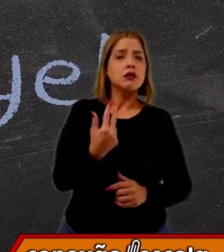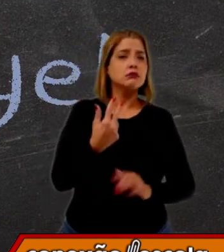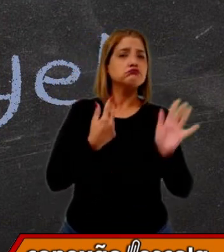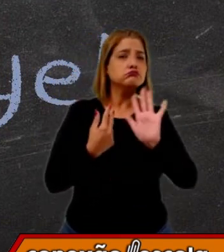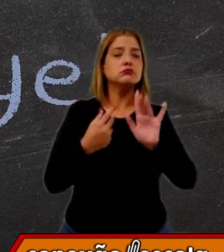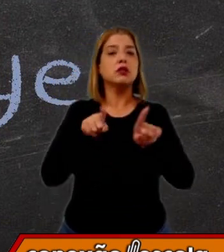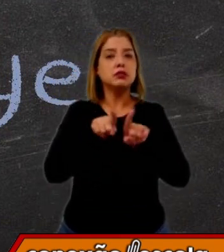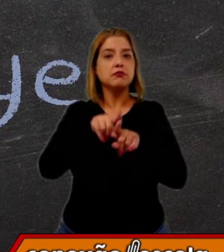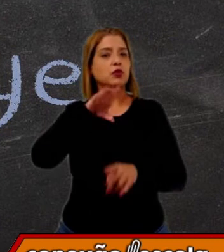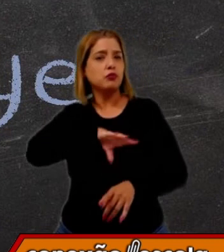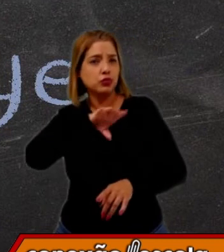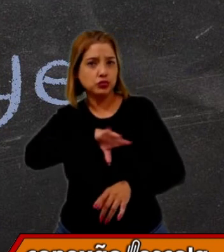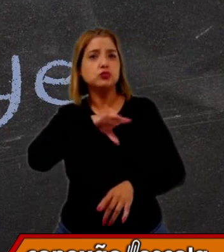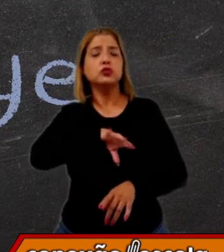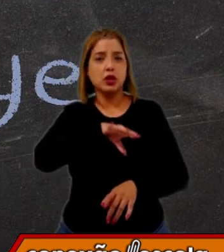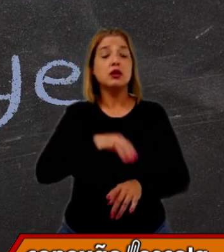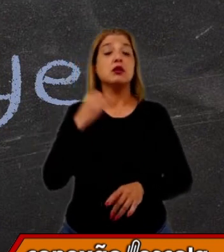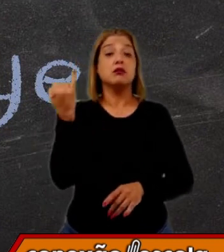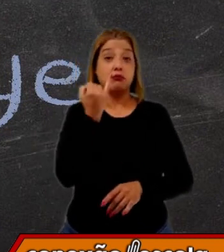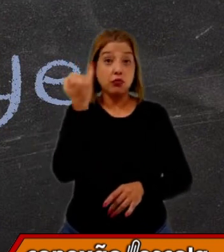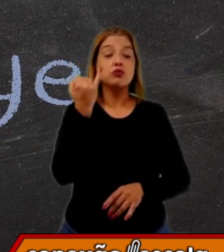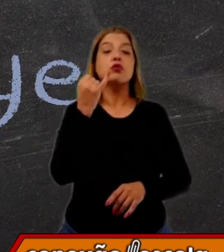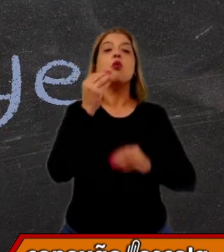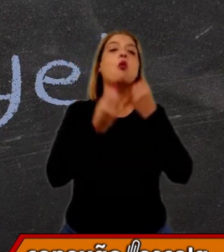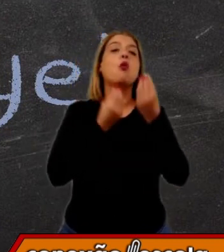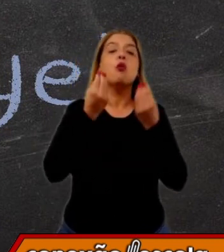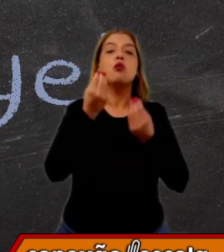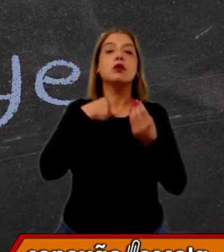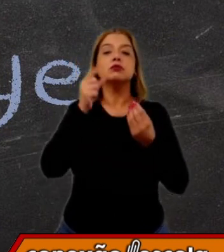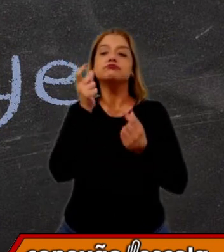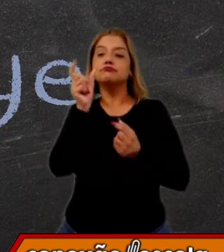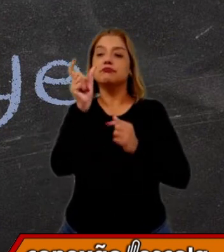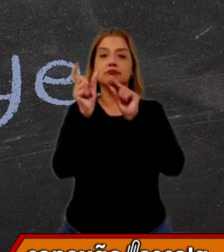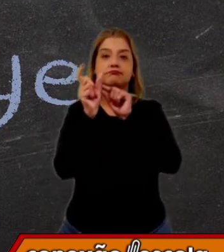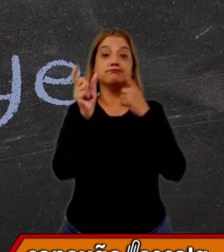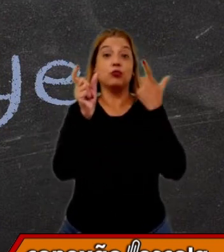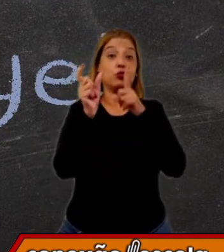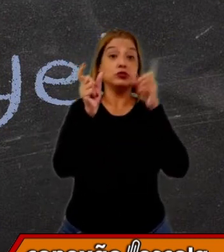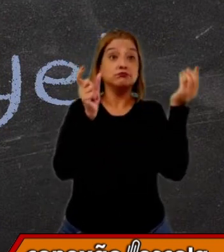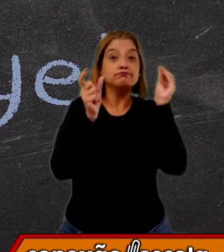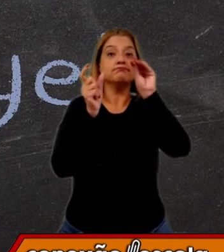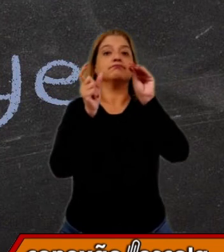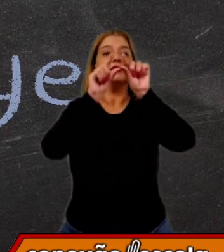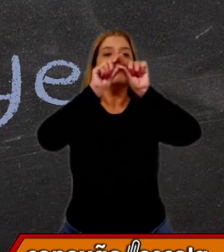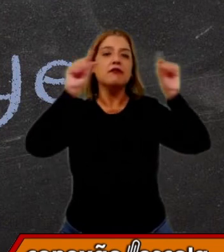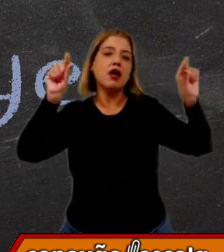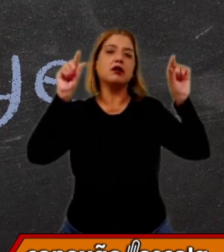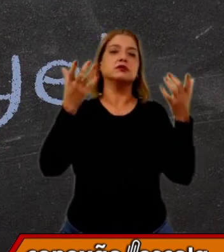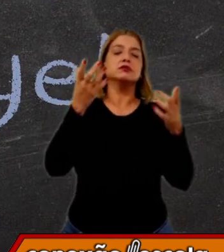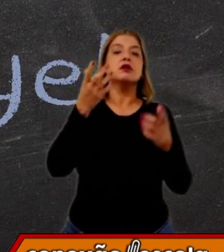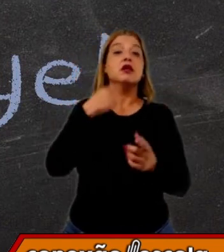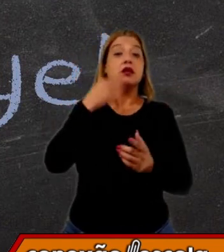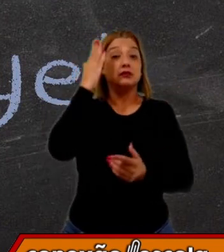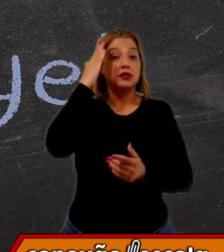inglesa mas também a língua portuguesa nós temos essa noção de quais palavras tornaram a nossa sala o nosso